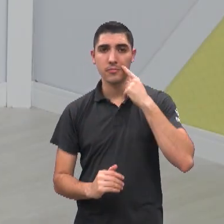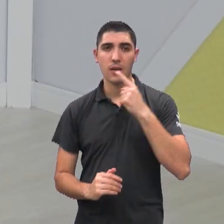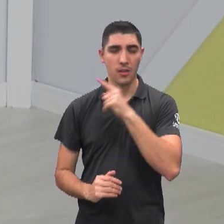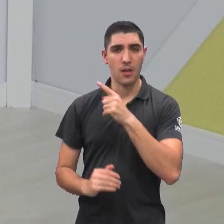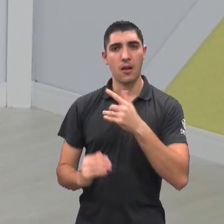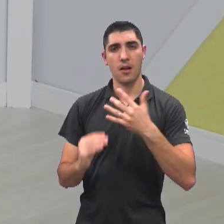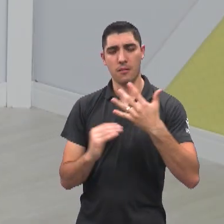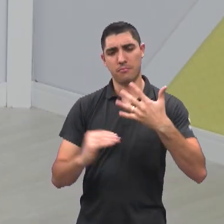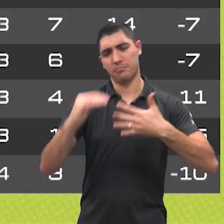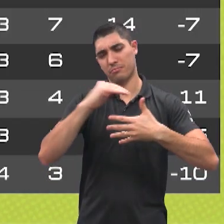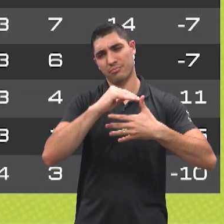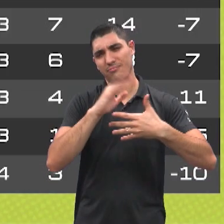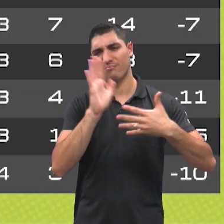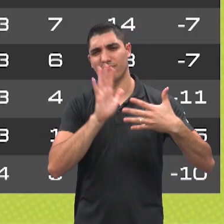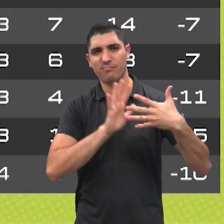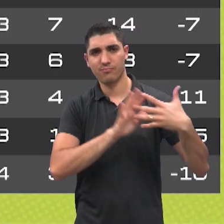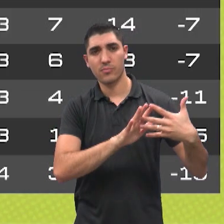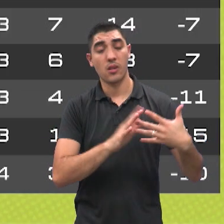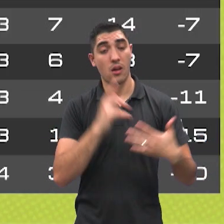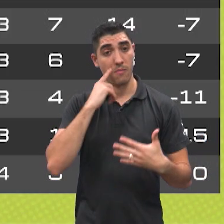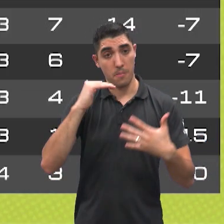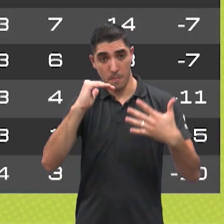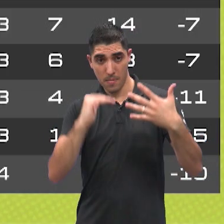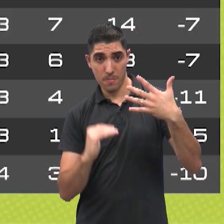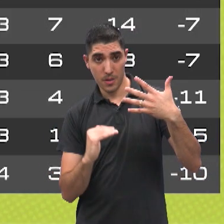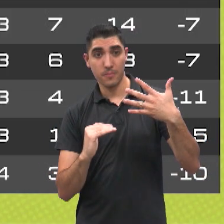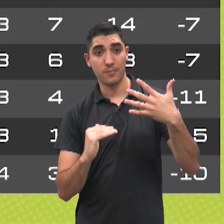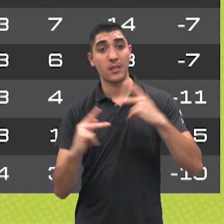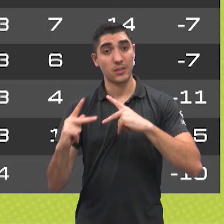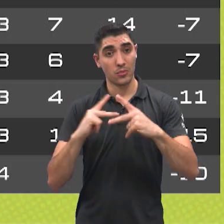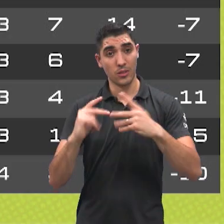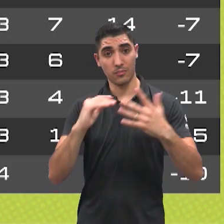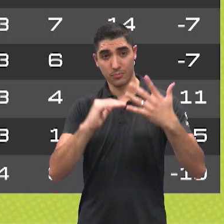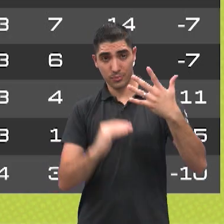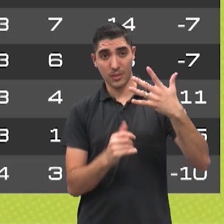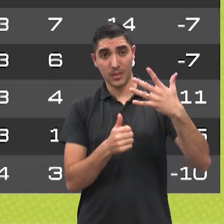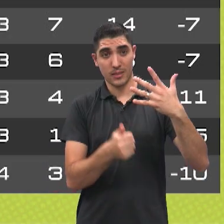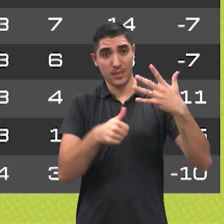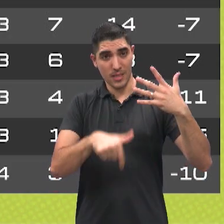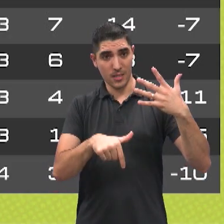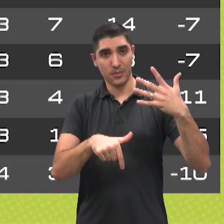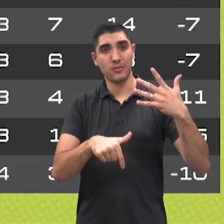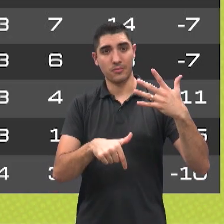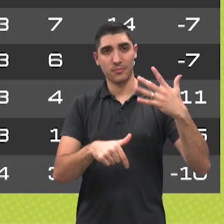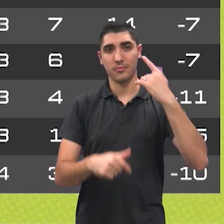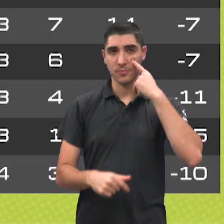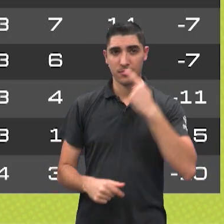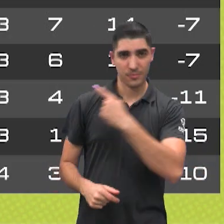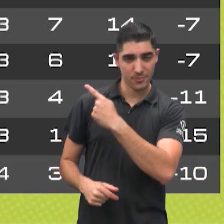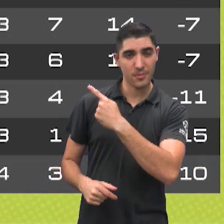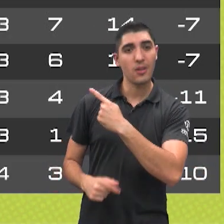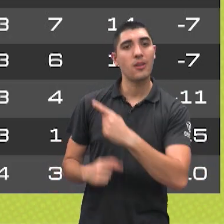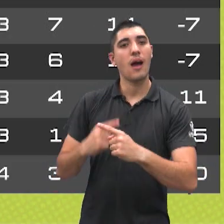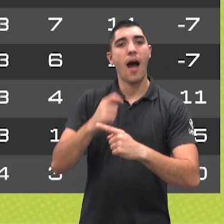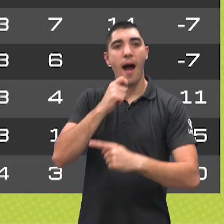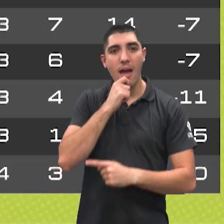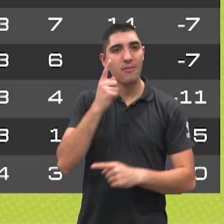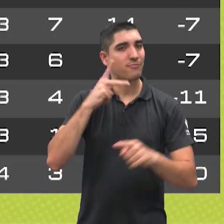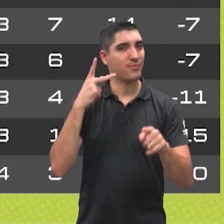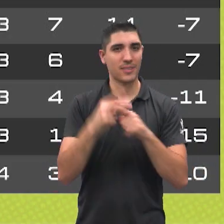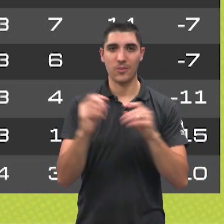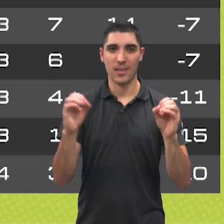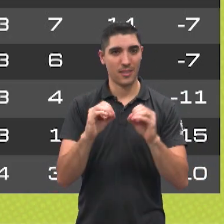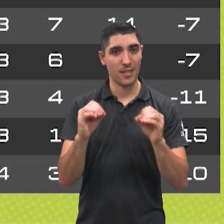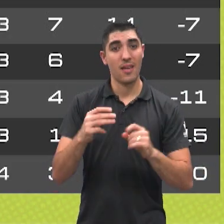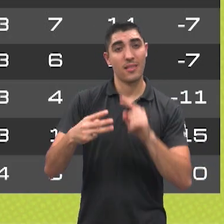momento, não interessa muito pra gente, tem que olhar aqui o São José, 17º colocado, como o Brunão disse, ainda não venceu na Liga, são 3 derrotas e